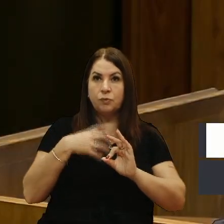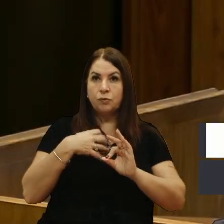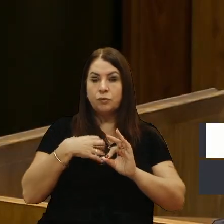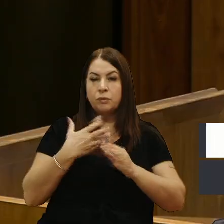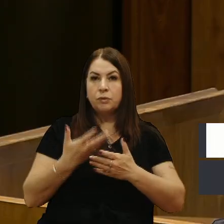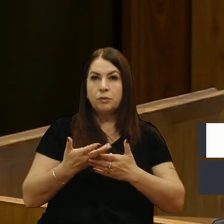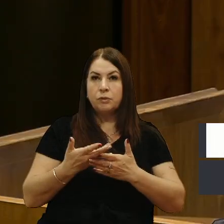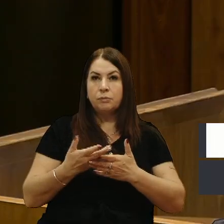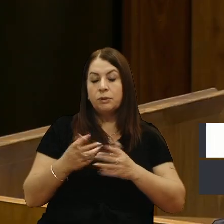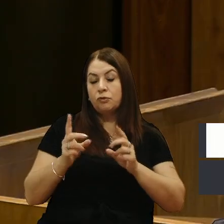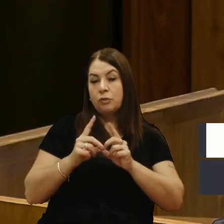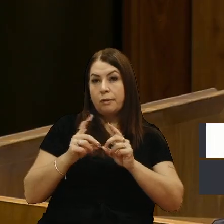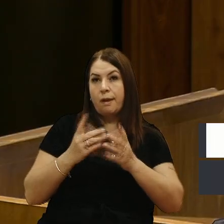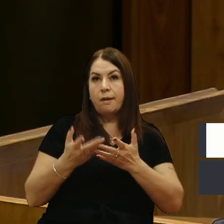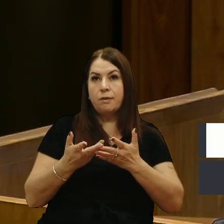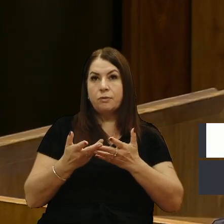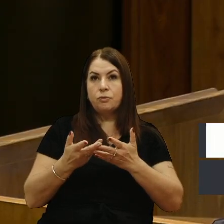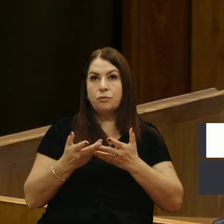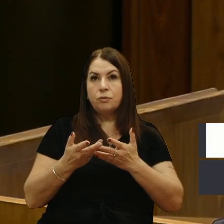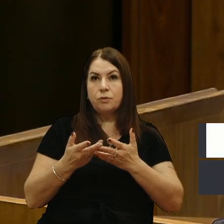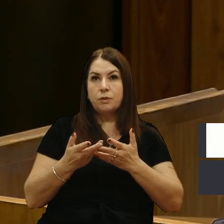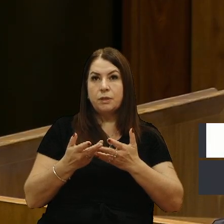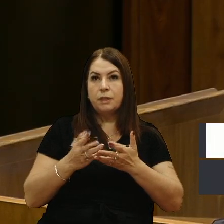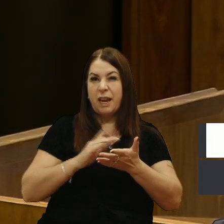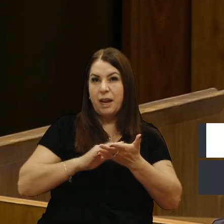pouco mais didática, uma maquete eletrônica.